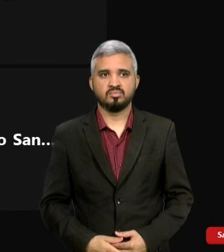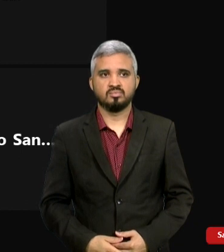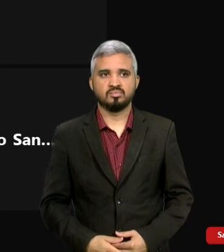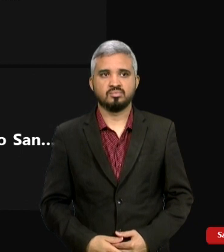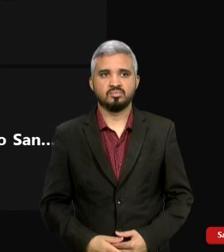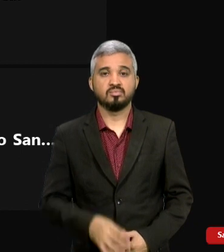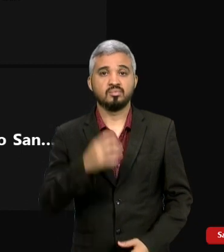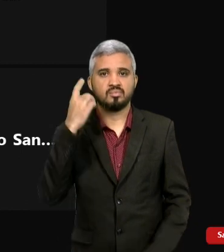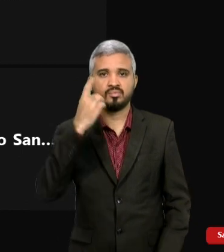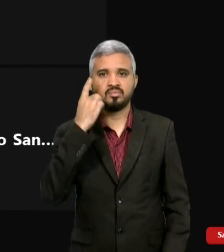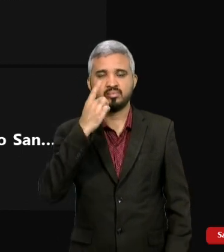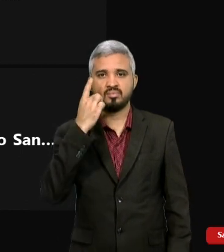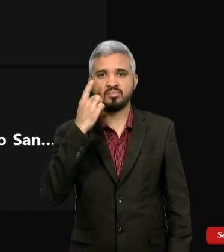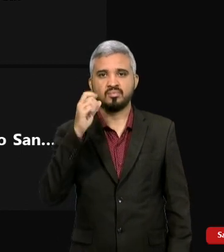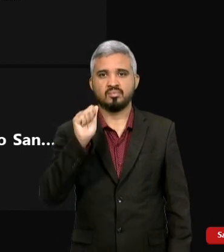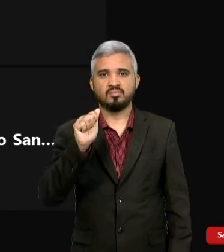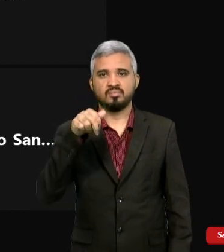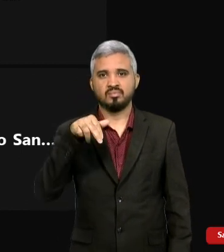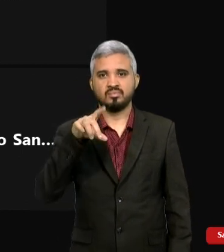Deputada Andréia.